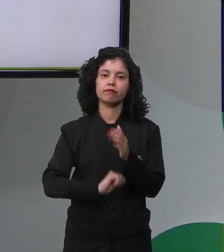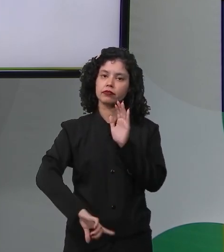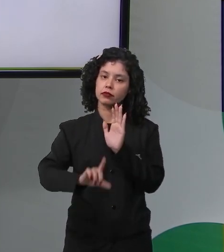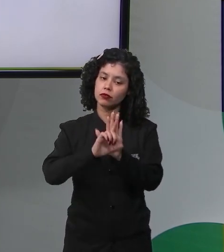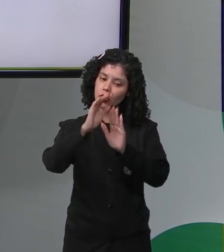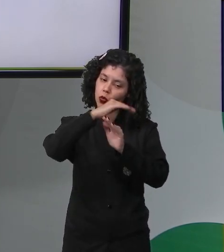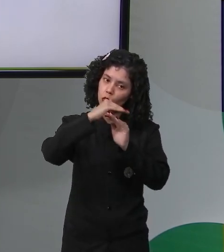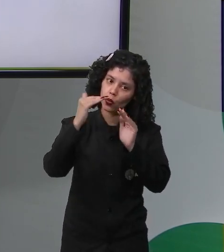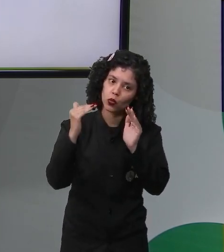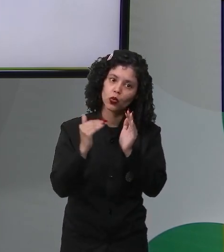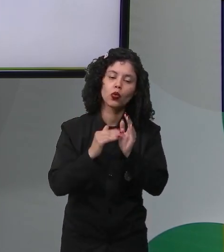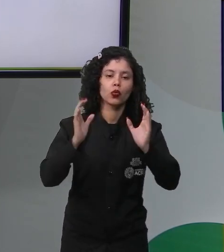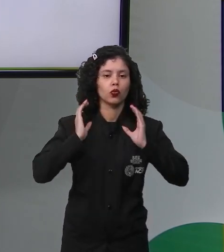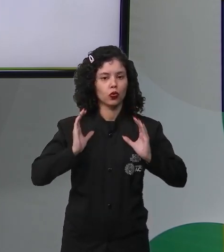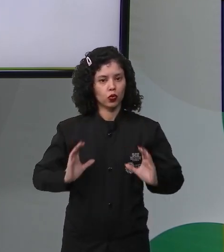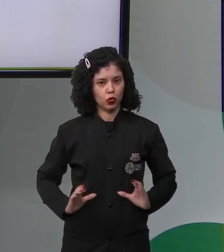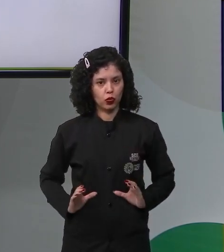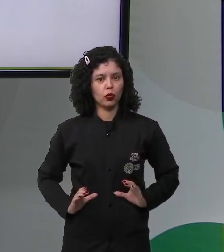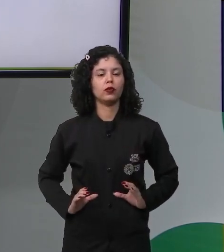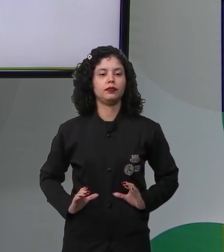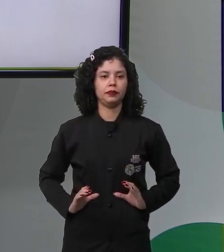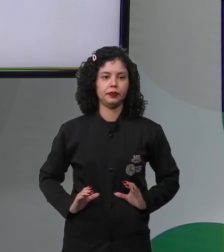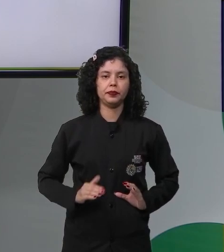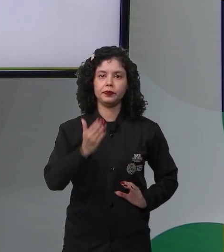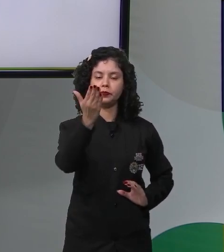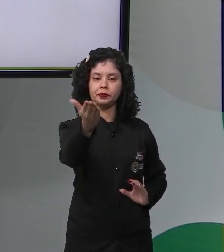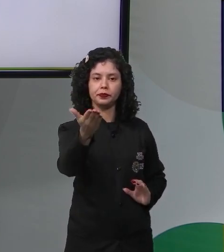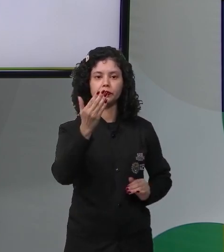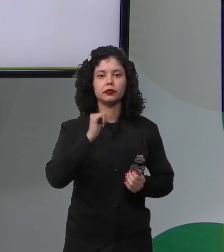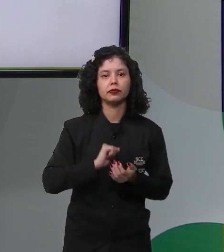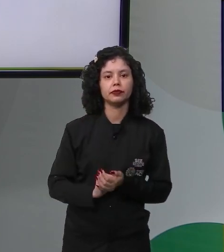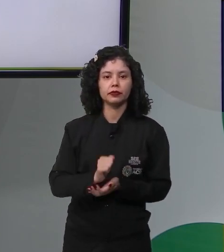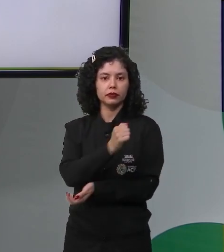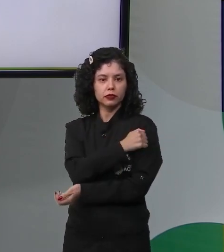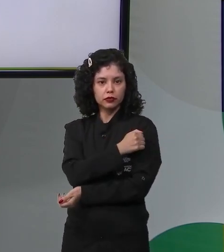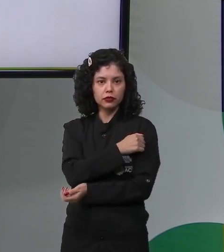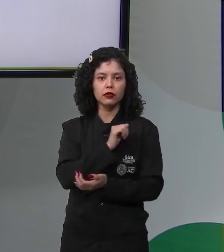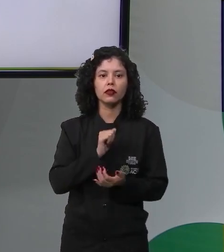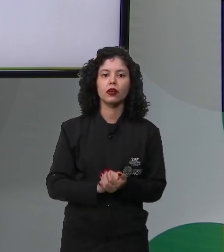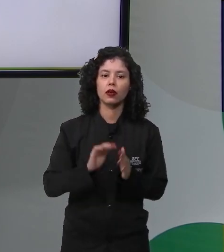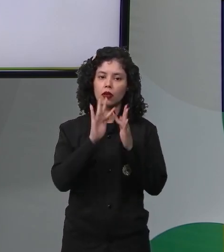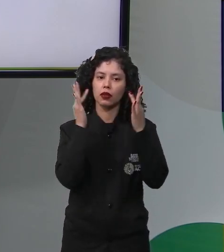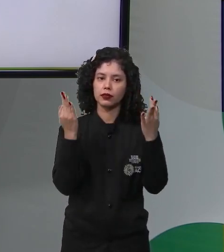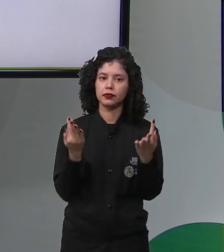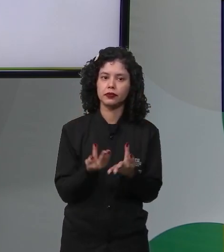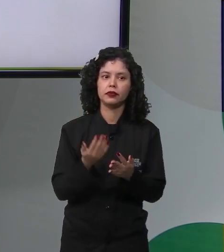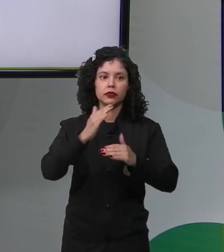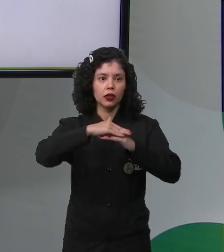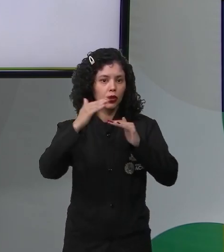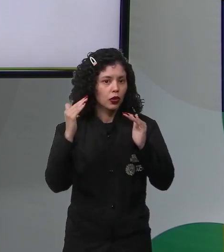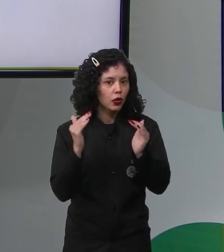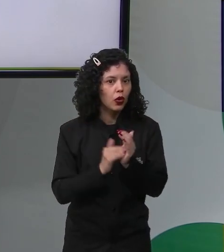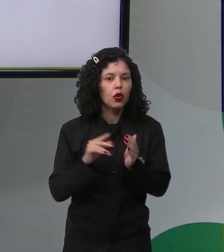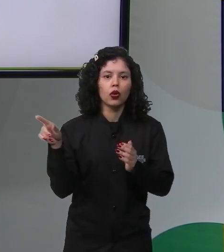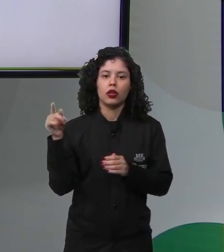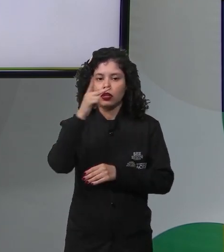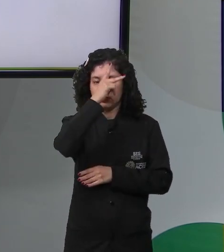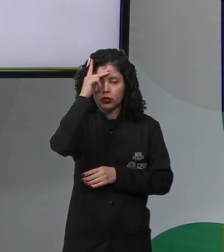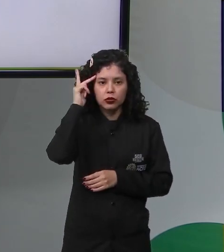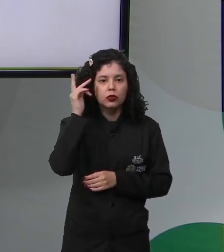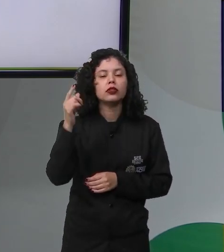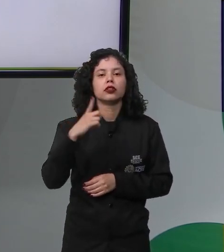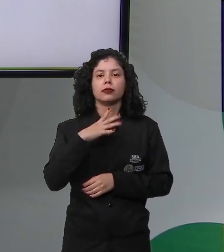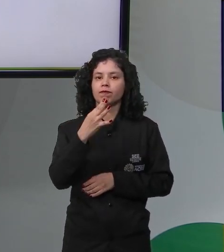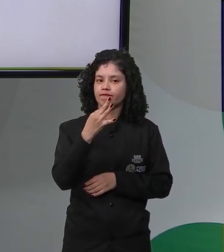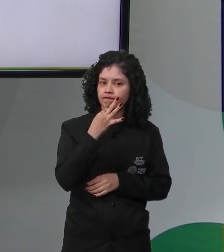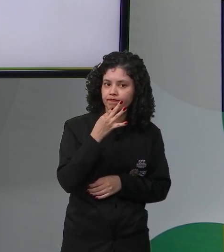para todos os cidadãos. Serve para você, aluno, serve para você, família, serve para todas as pessoas que